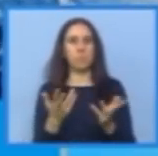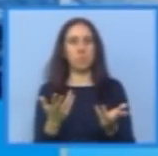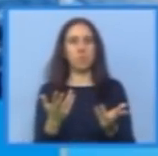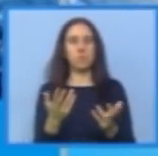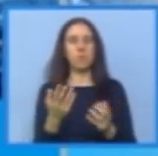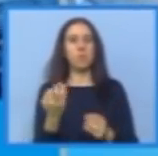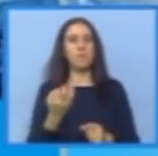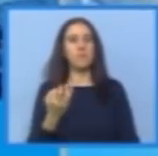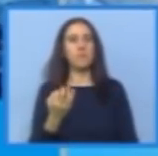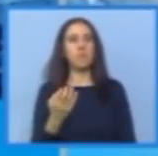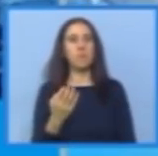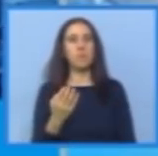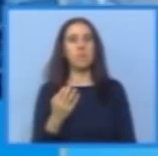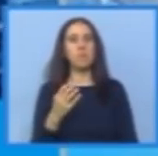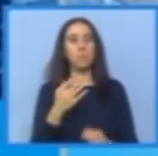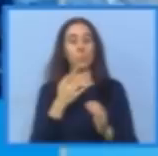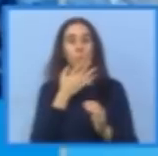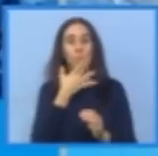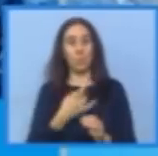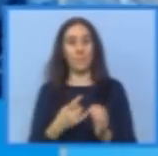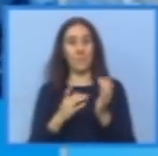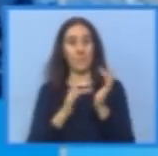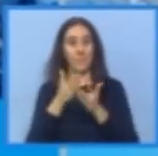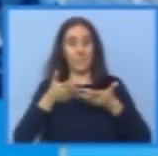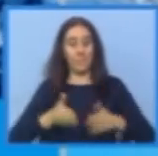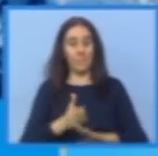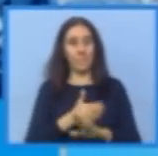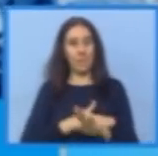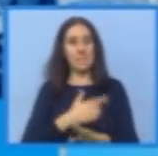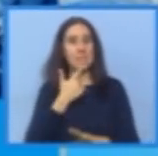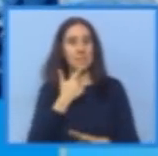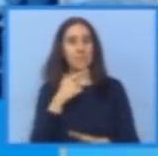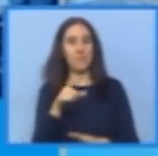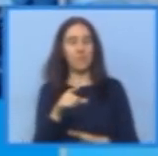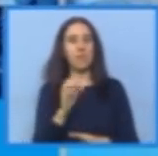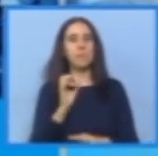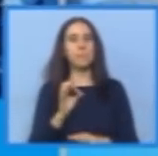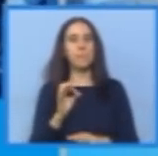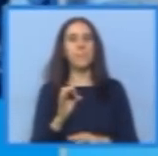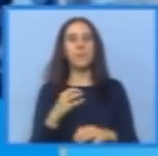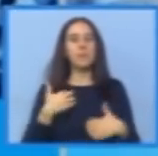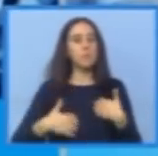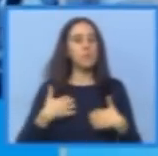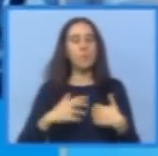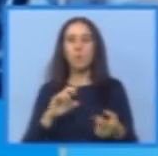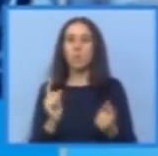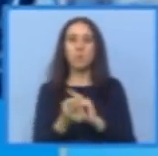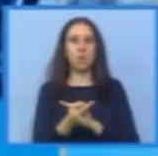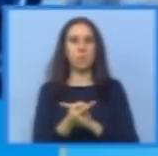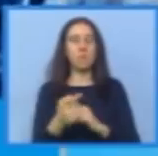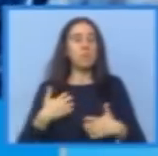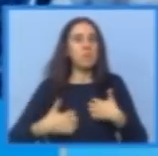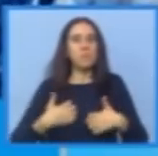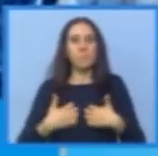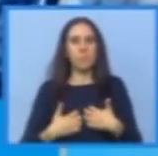que o Advento significa é exatamente o contrário do desespero. O desespero